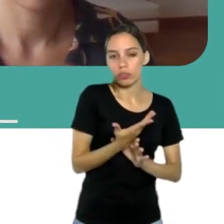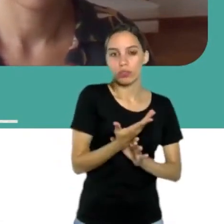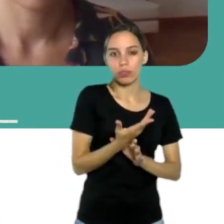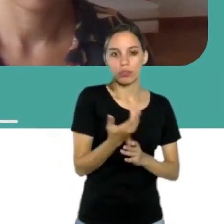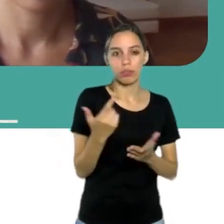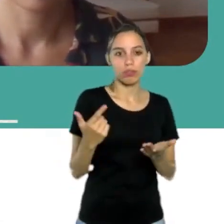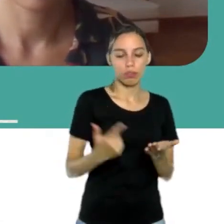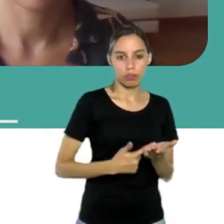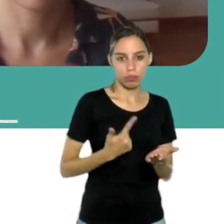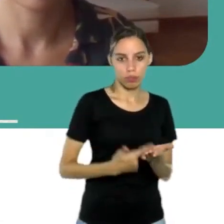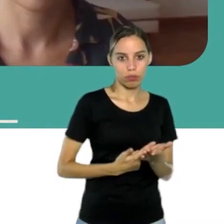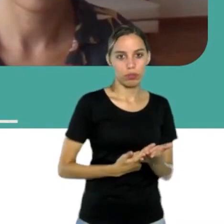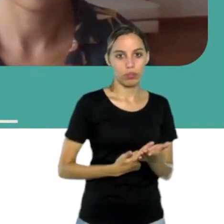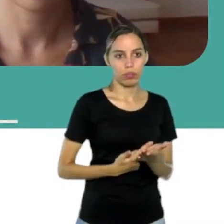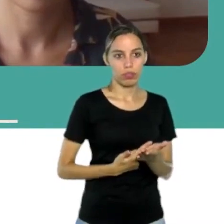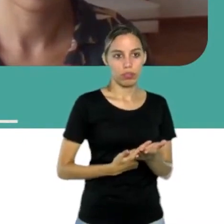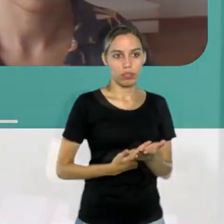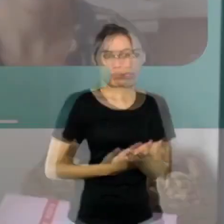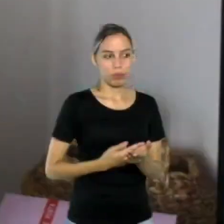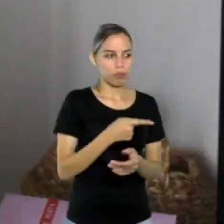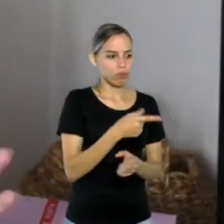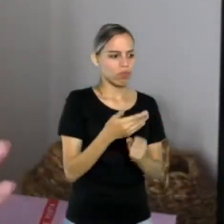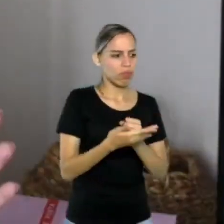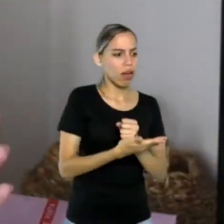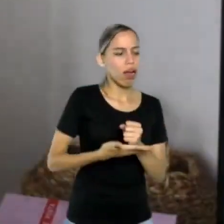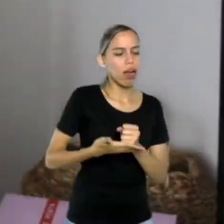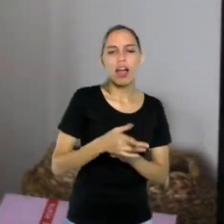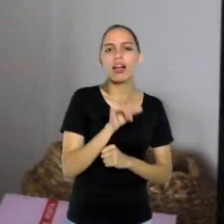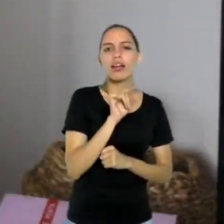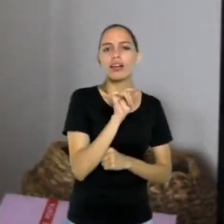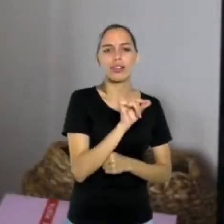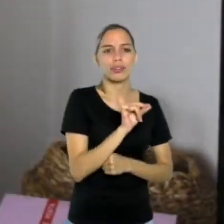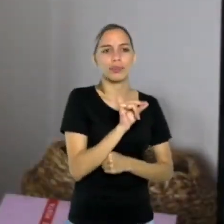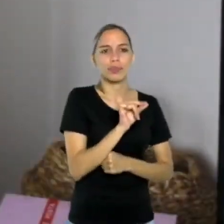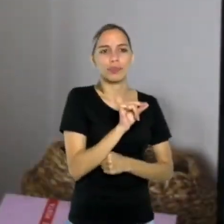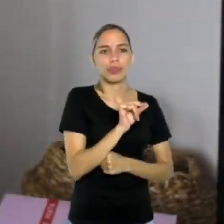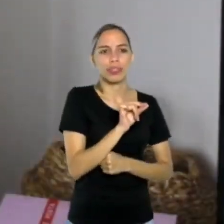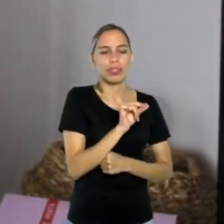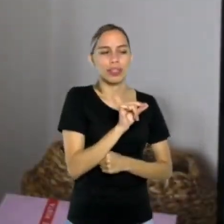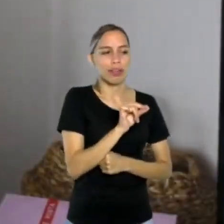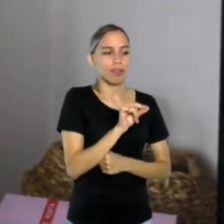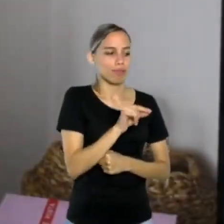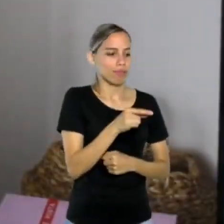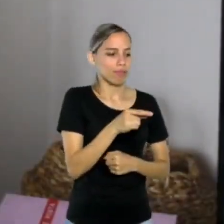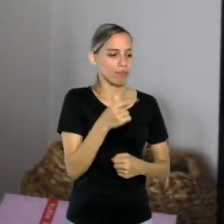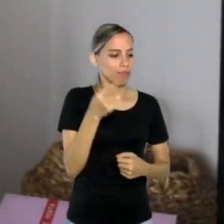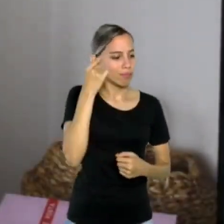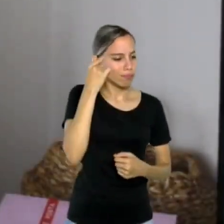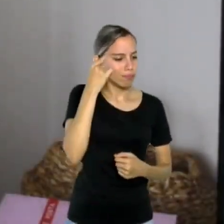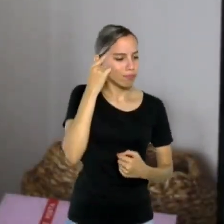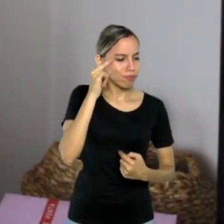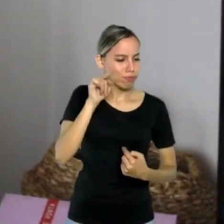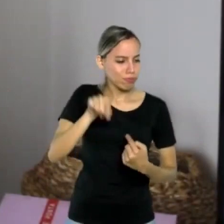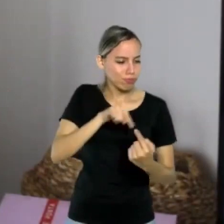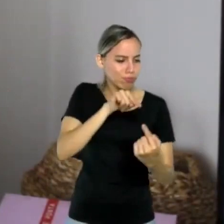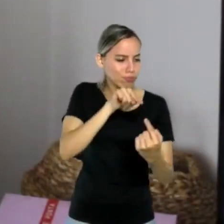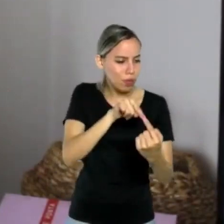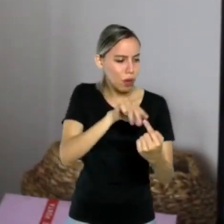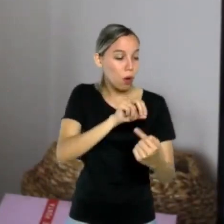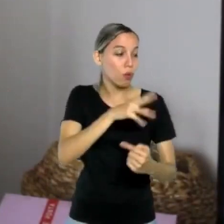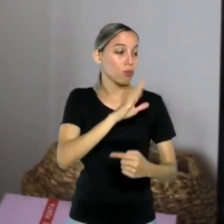livro e se baseou nisso, né, como meta, ou você já tinha uns escritos aí